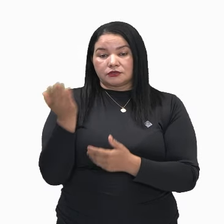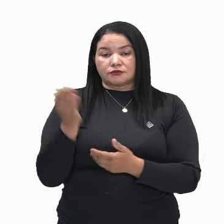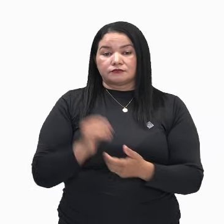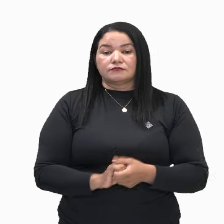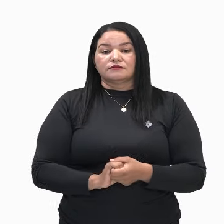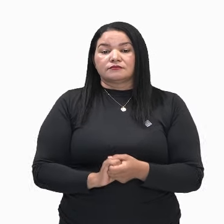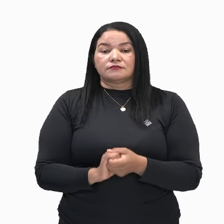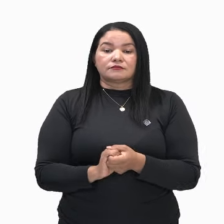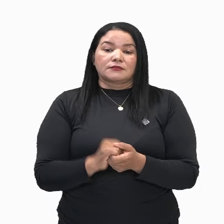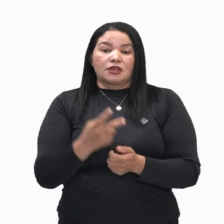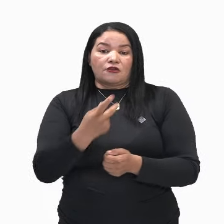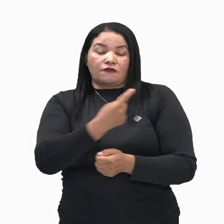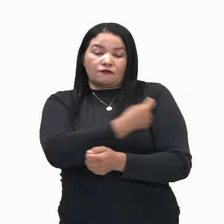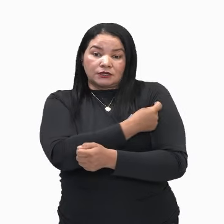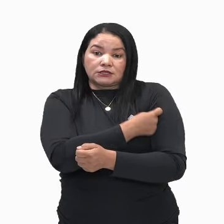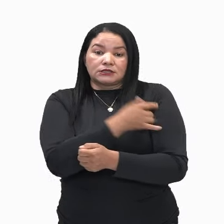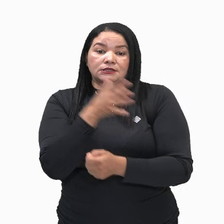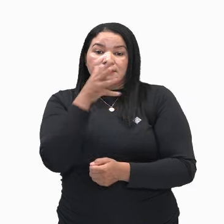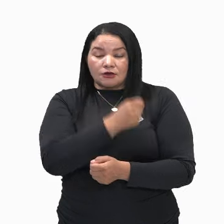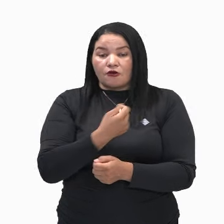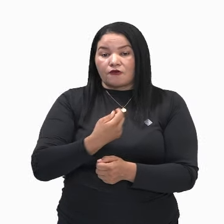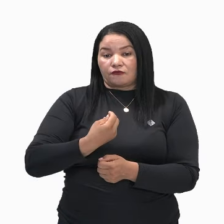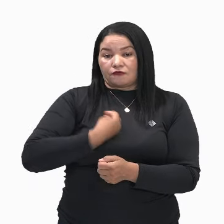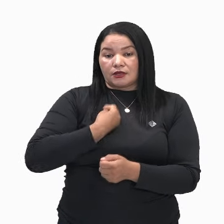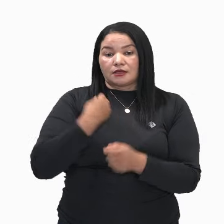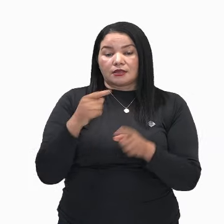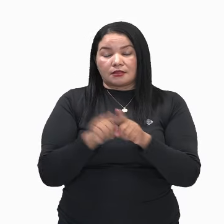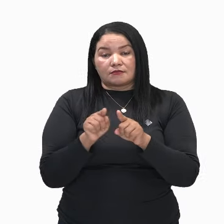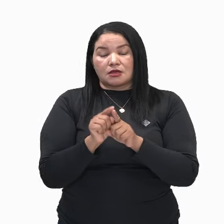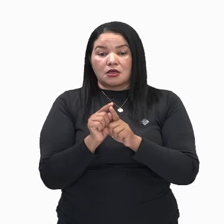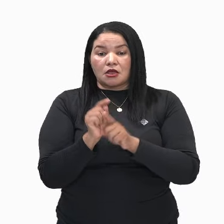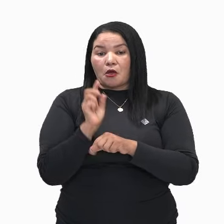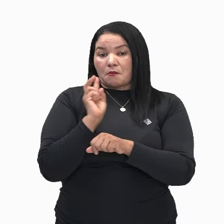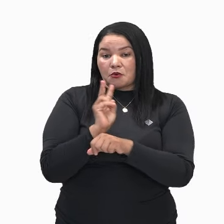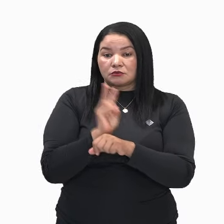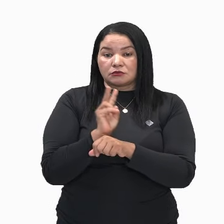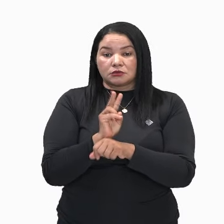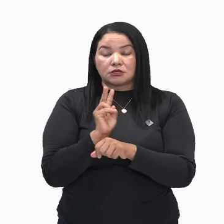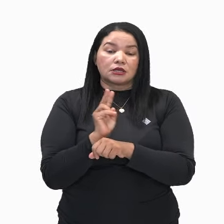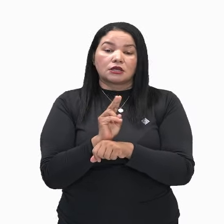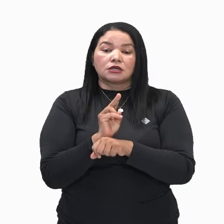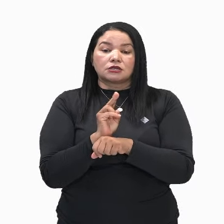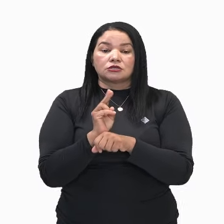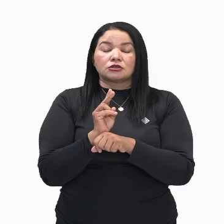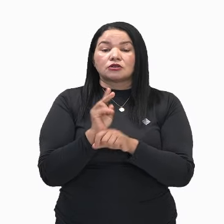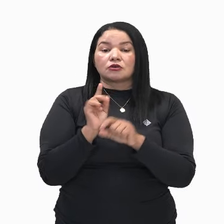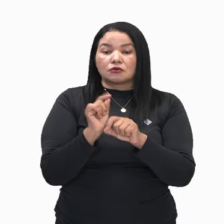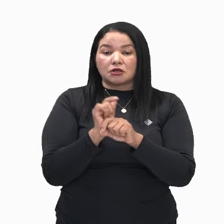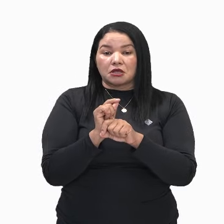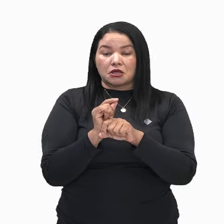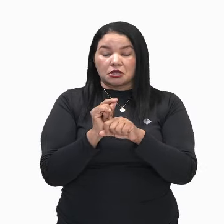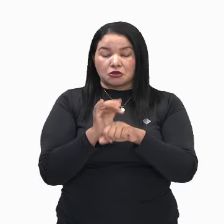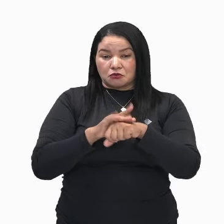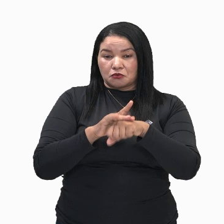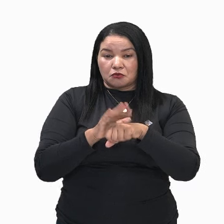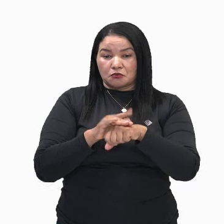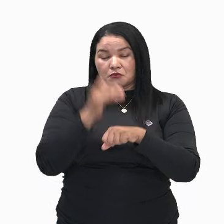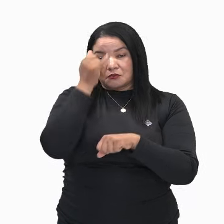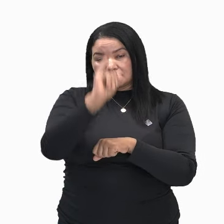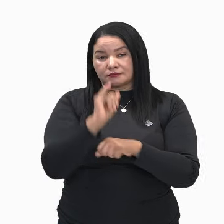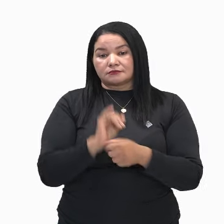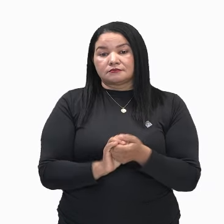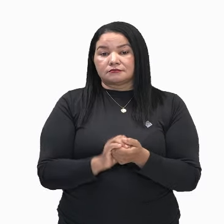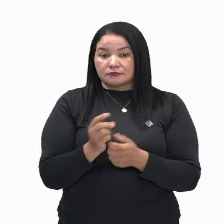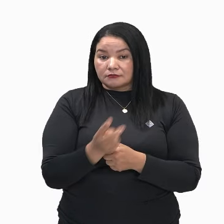vacinas salvam vidas e protegem contra mais de 20 doenças. Então, a gente tem aí dois